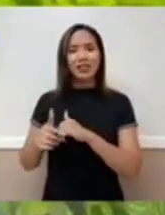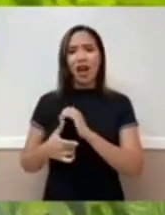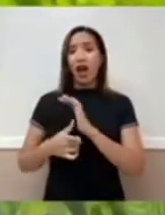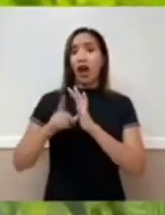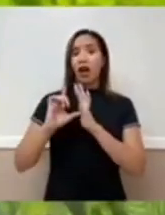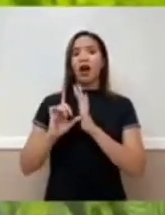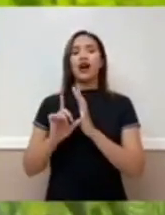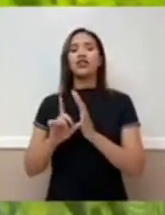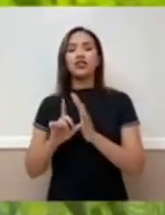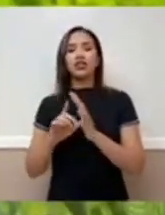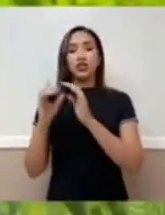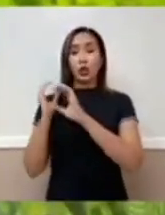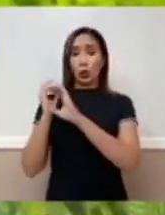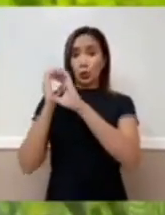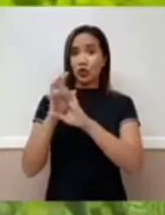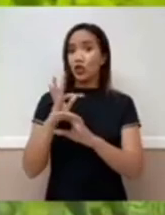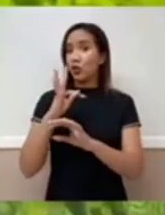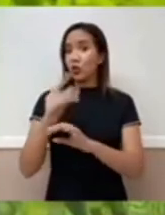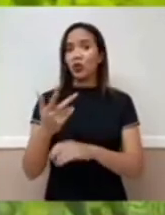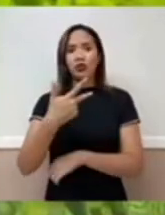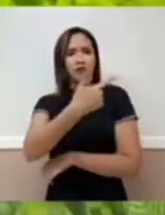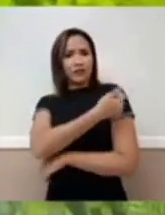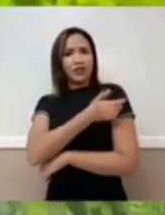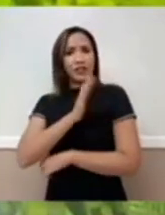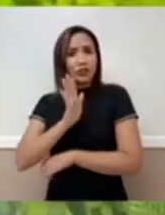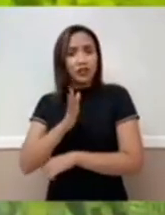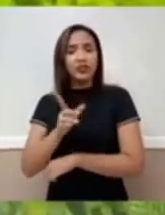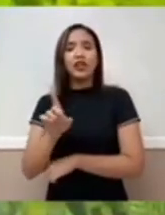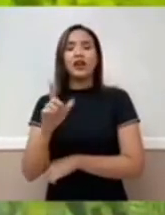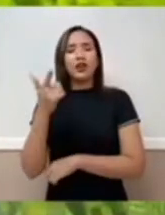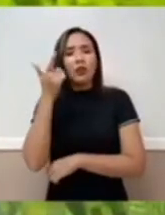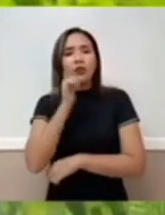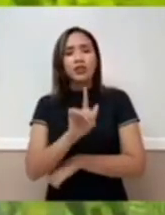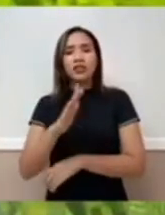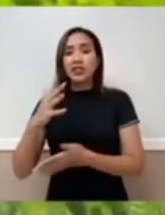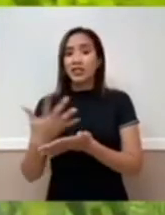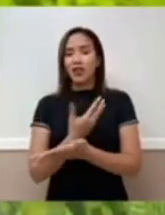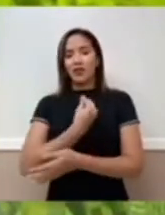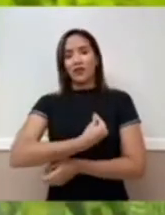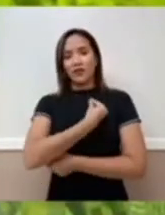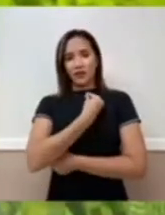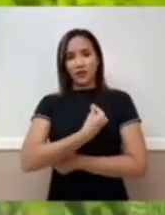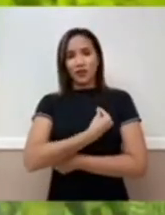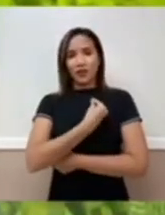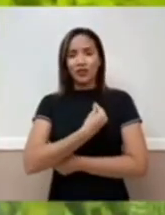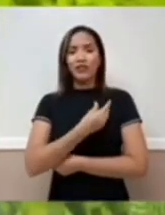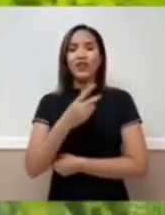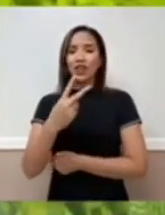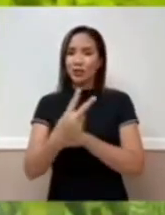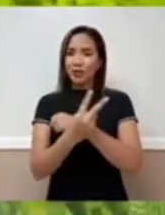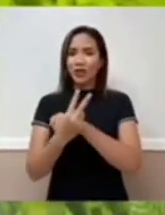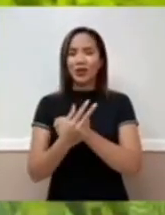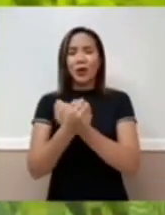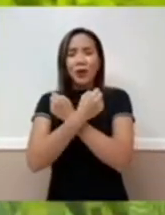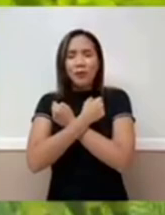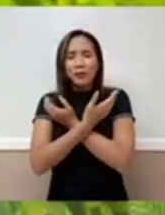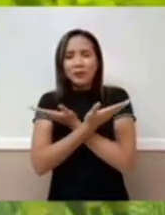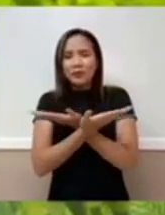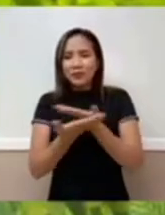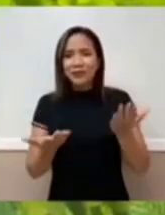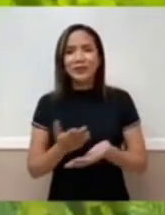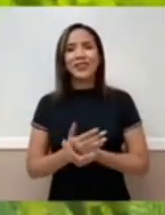antes do filho todo mundo vacinado para que consigamos salvar vidas e nos